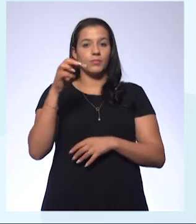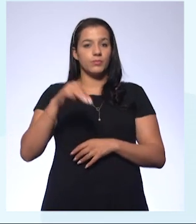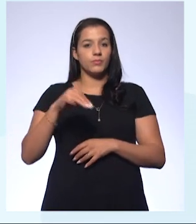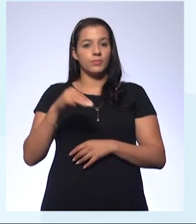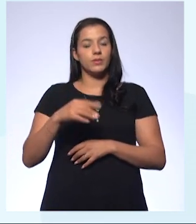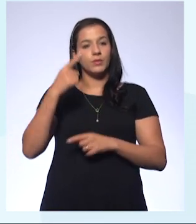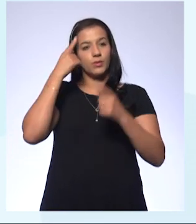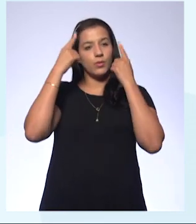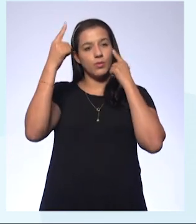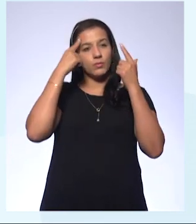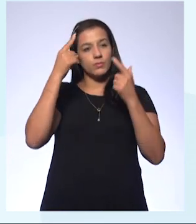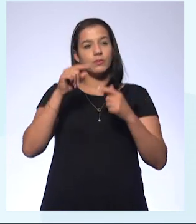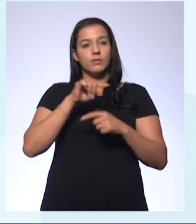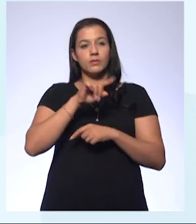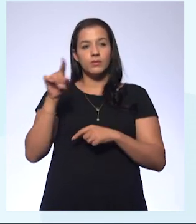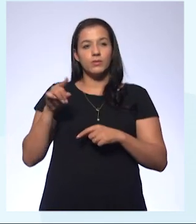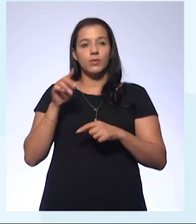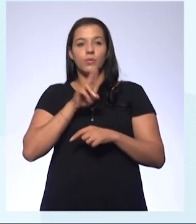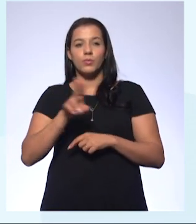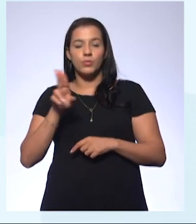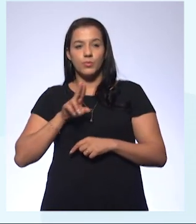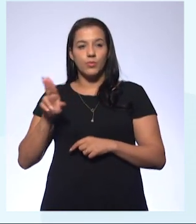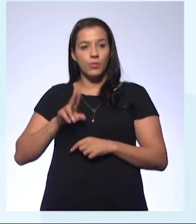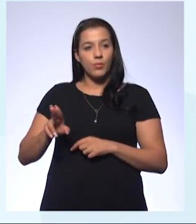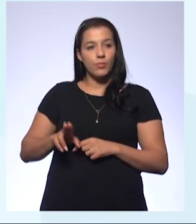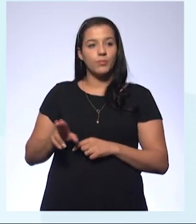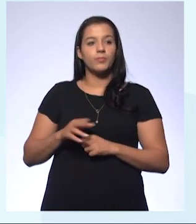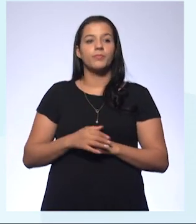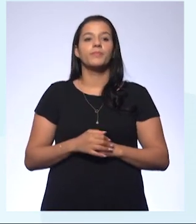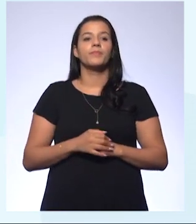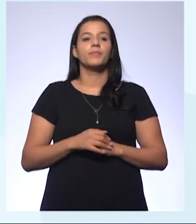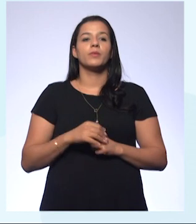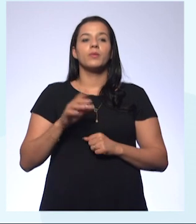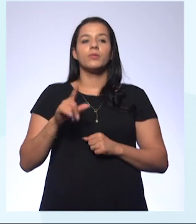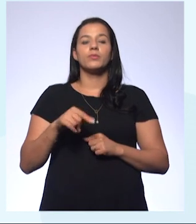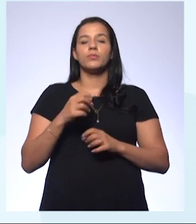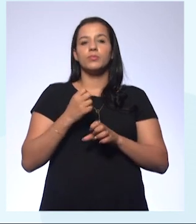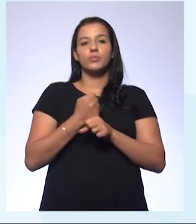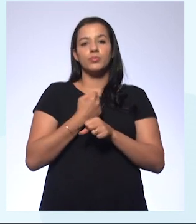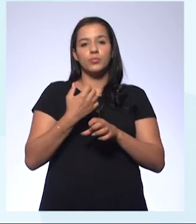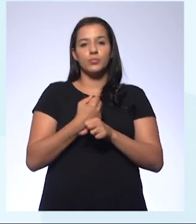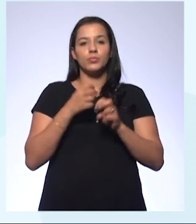ser a soma dos prótons e dos nêutrons, tá bom? Pode passar.